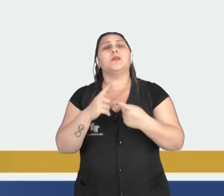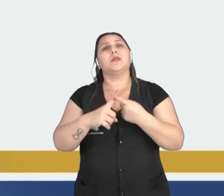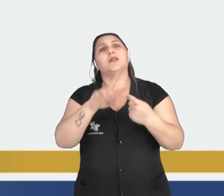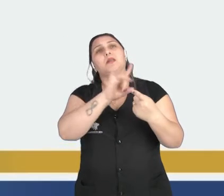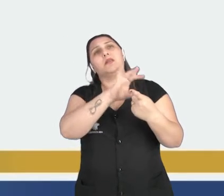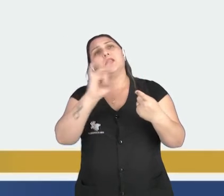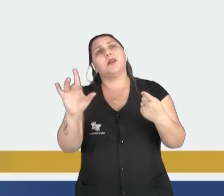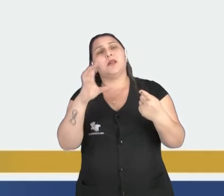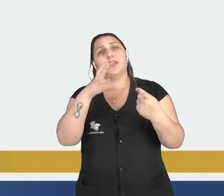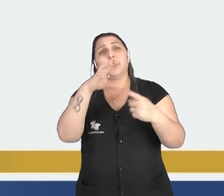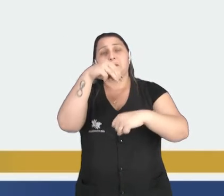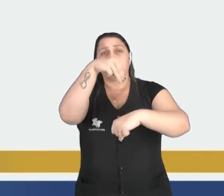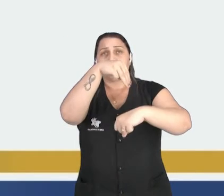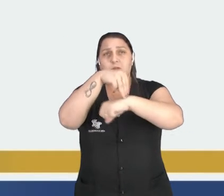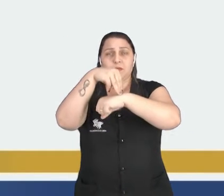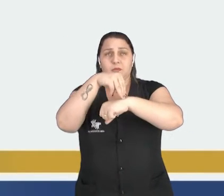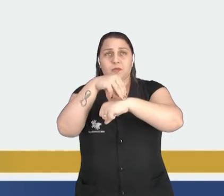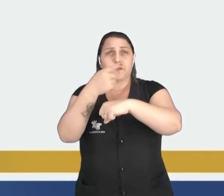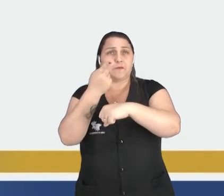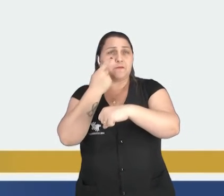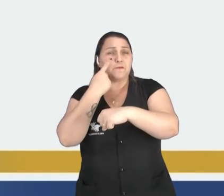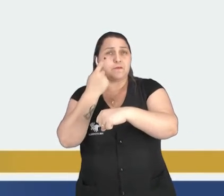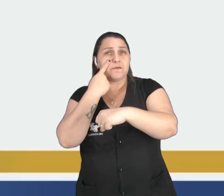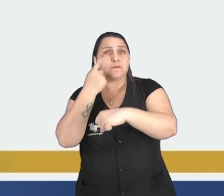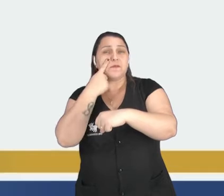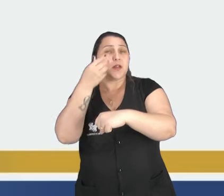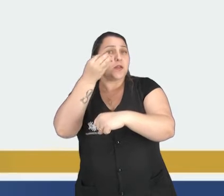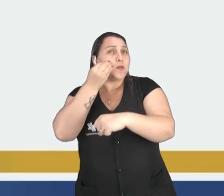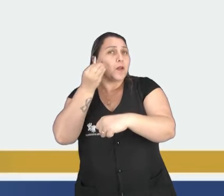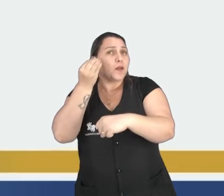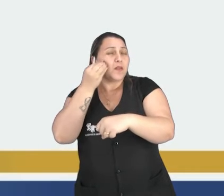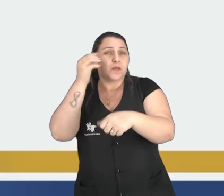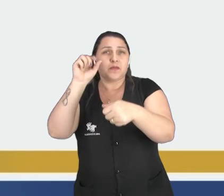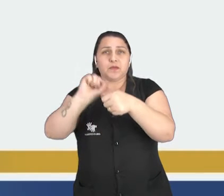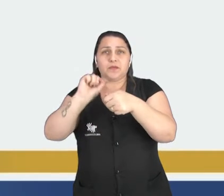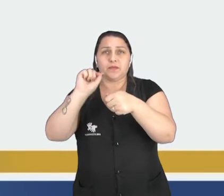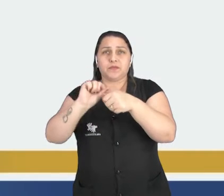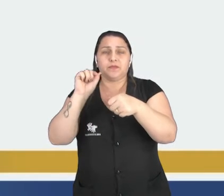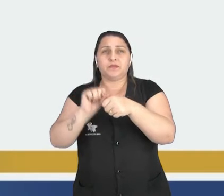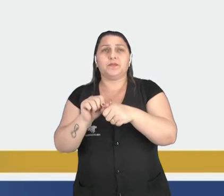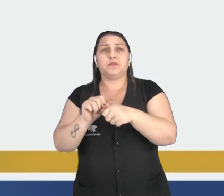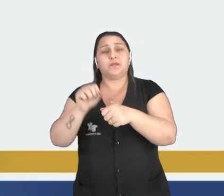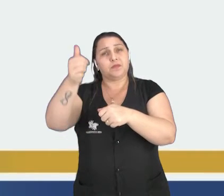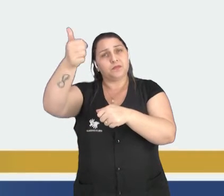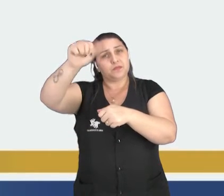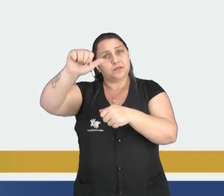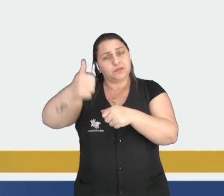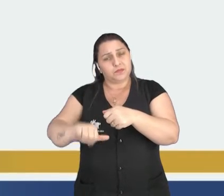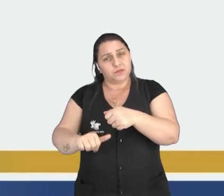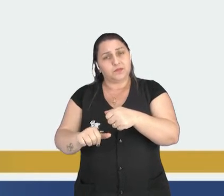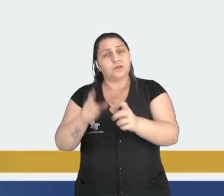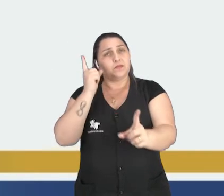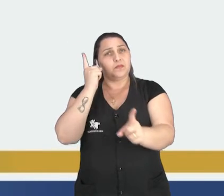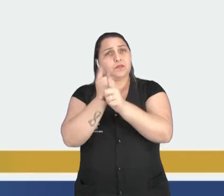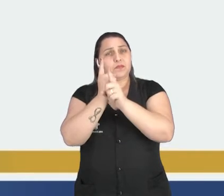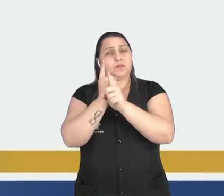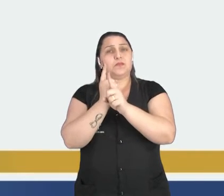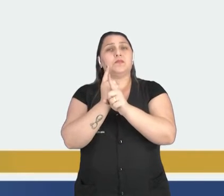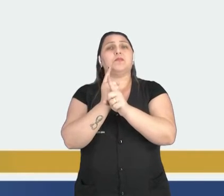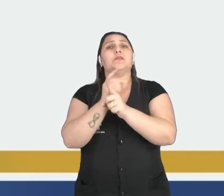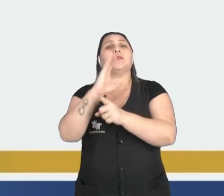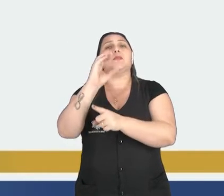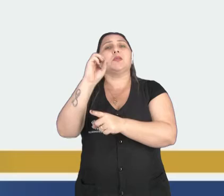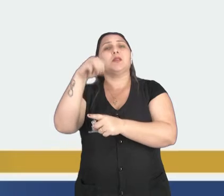cada momento que eu observar e experimentar, fazer a análise aqui do combo, eu vou encontrar combos